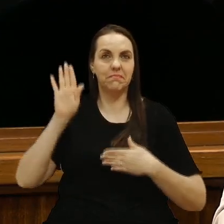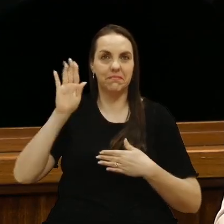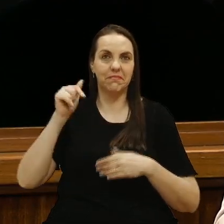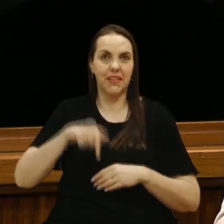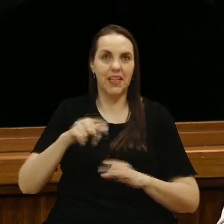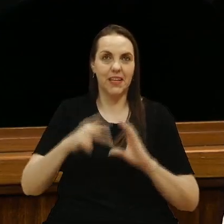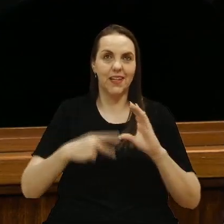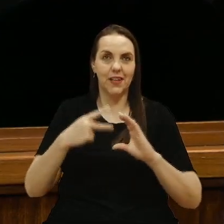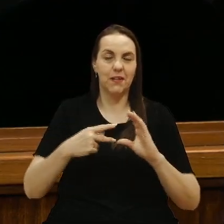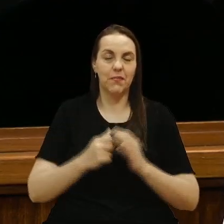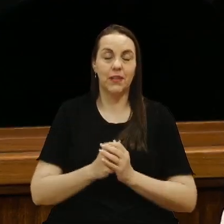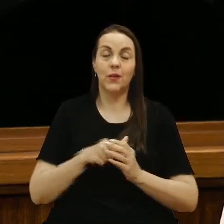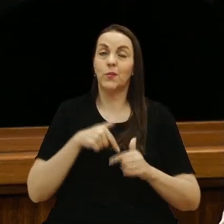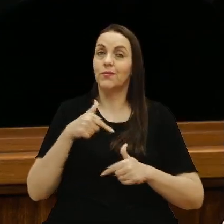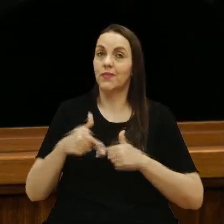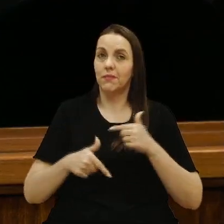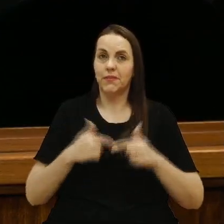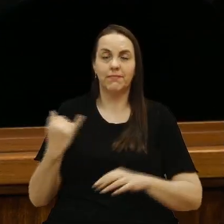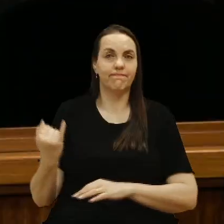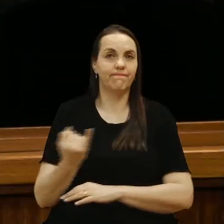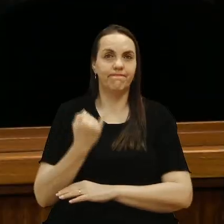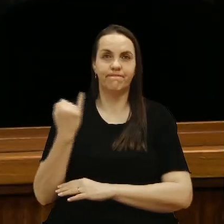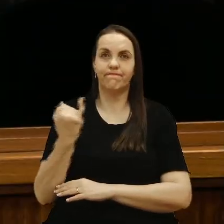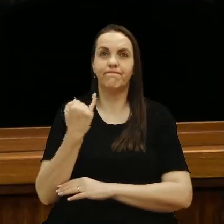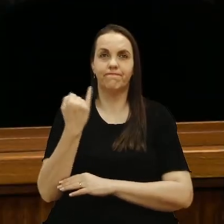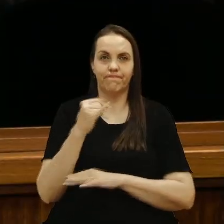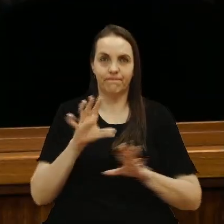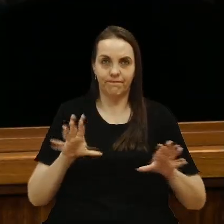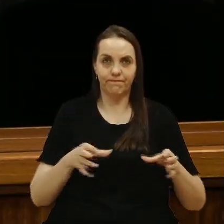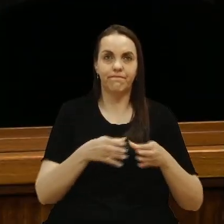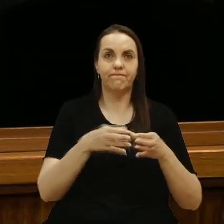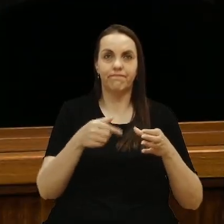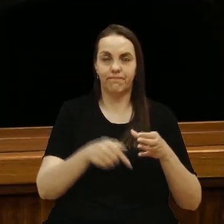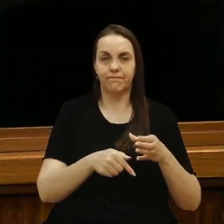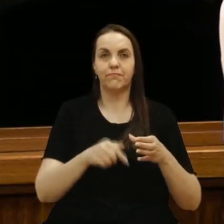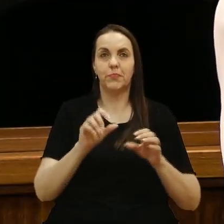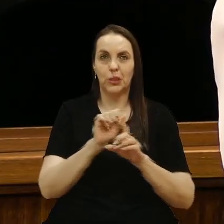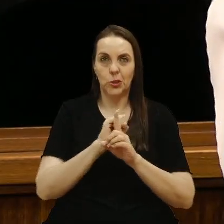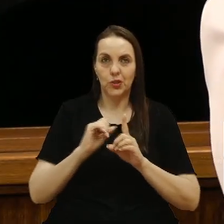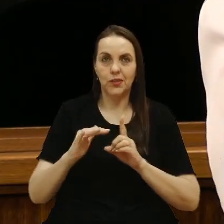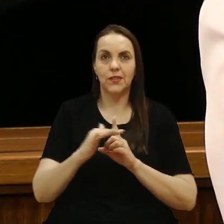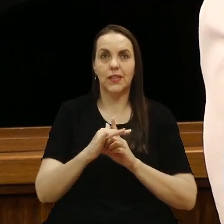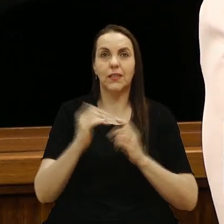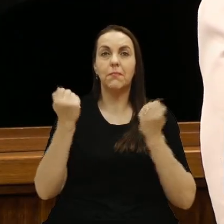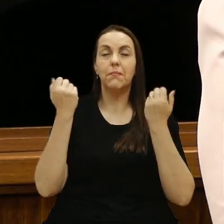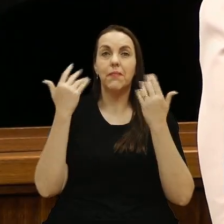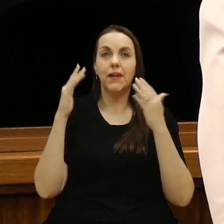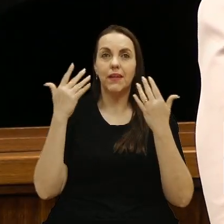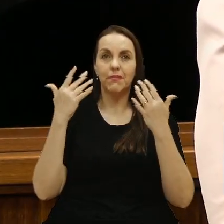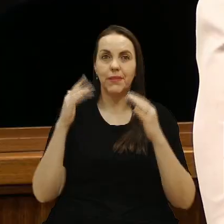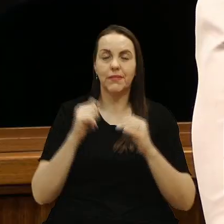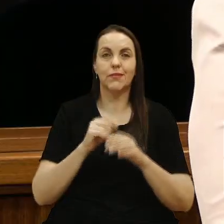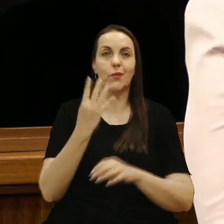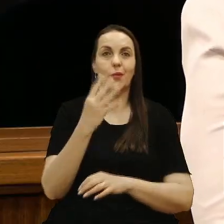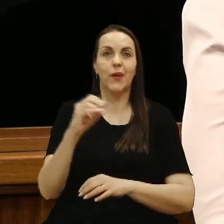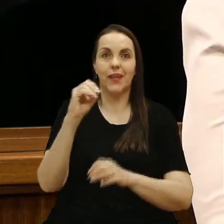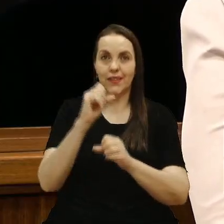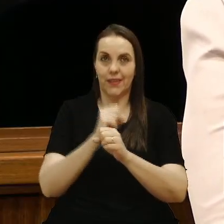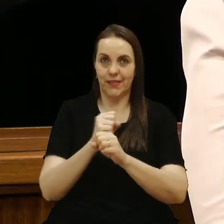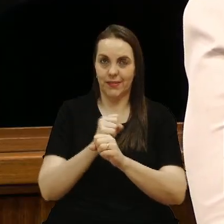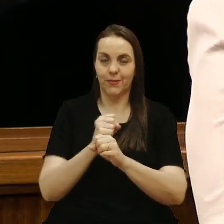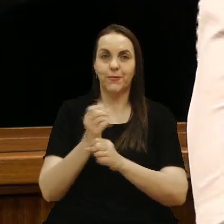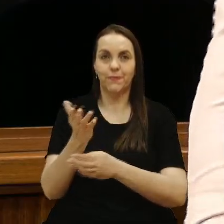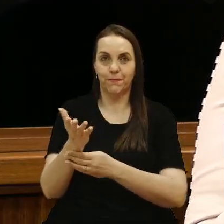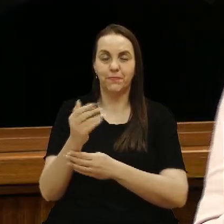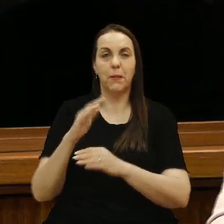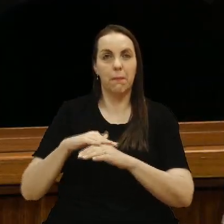um trabalho muito importante para a categoria, para a sociedade. Então, parabéns pelos 40 anos e que